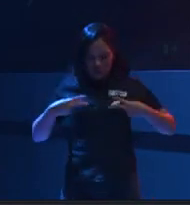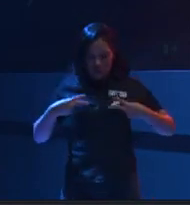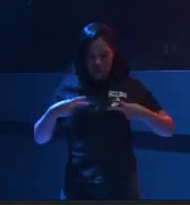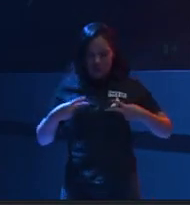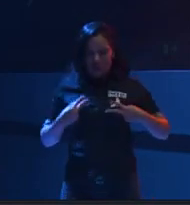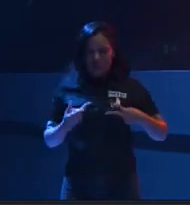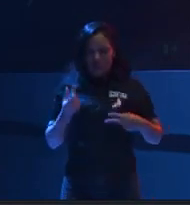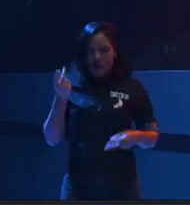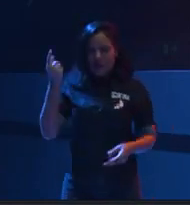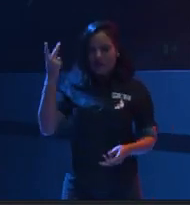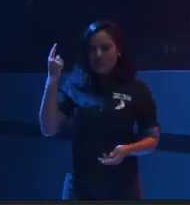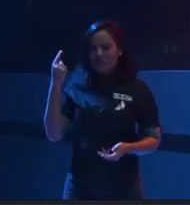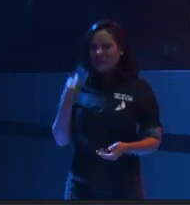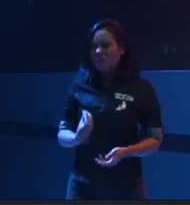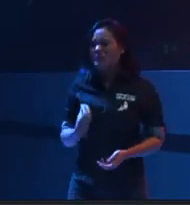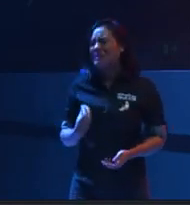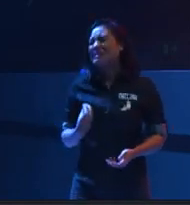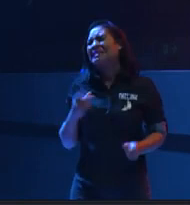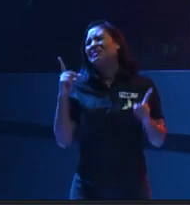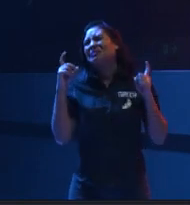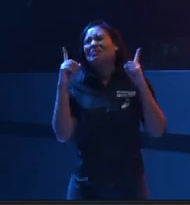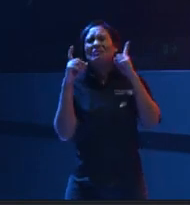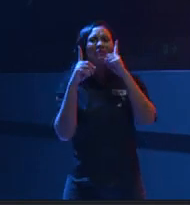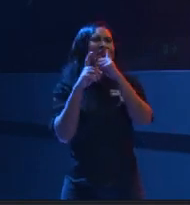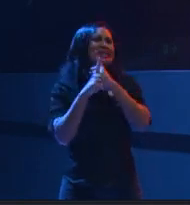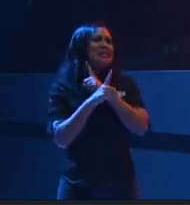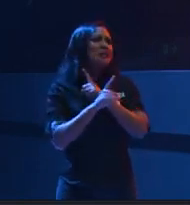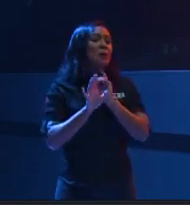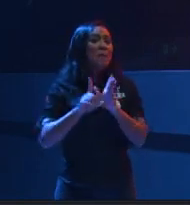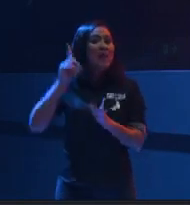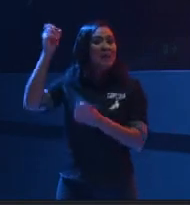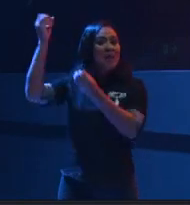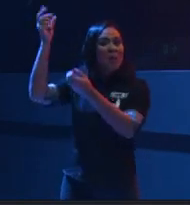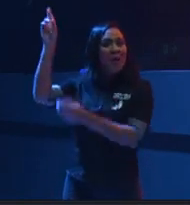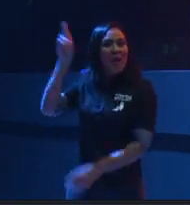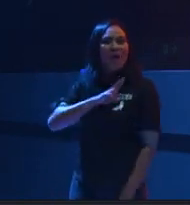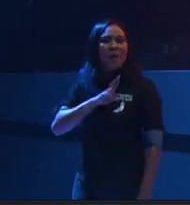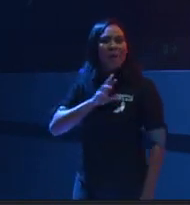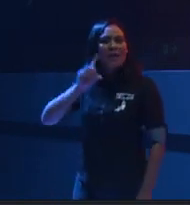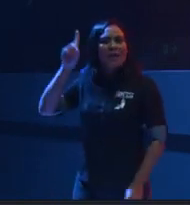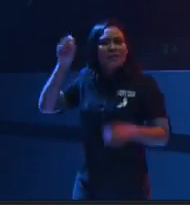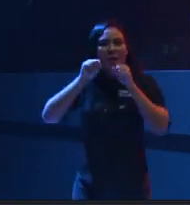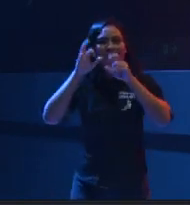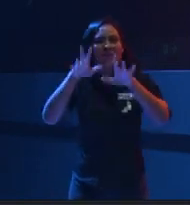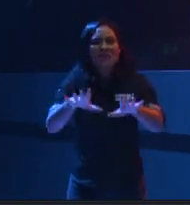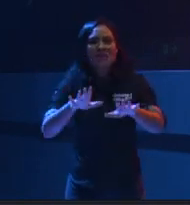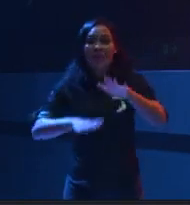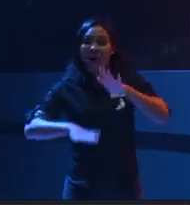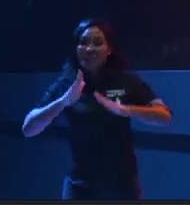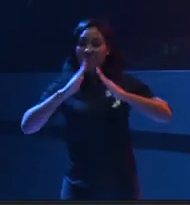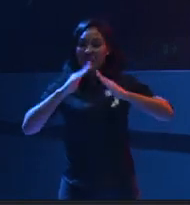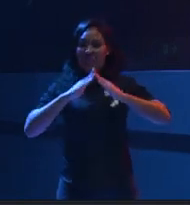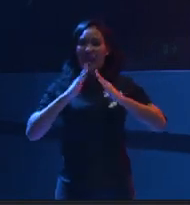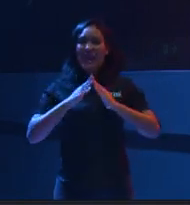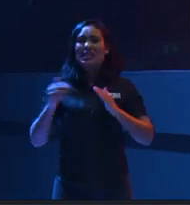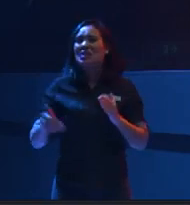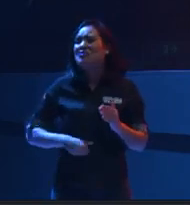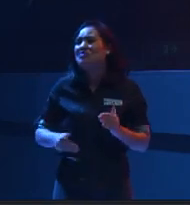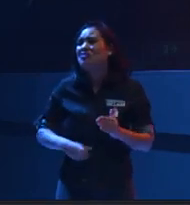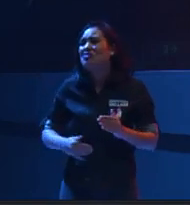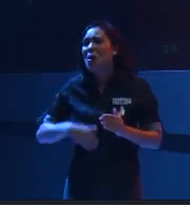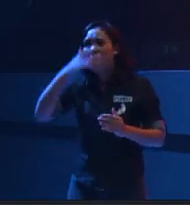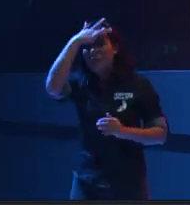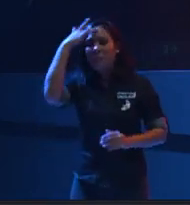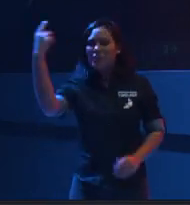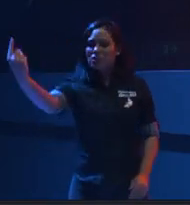e um Milagre Chegou uma benção chegou uma resposta chegou alguém bateu na porta da tua casa de alguma maneira aqui não